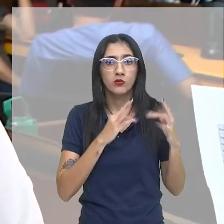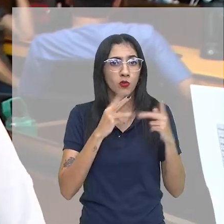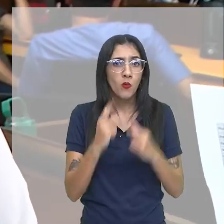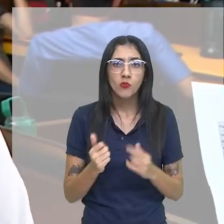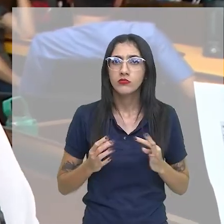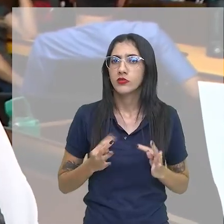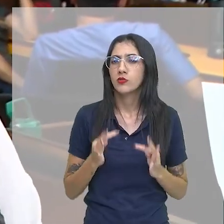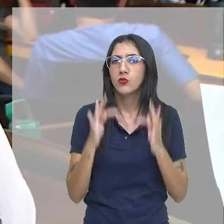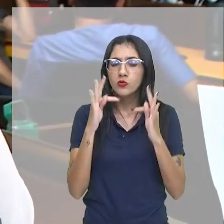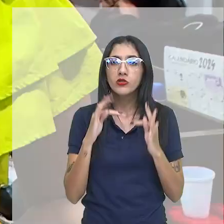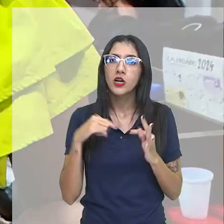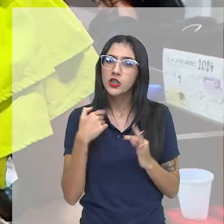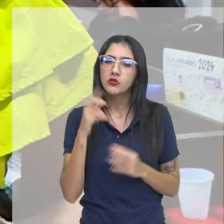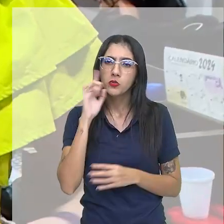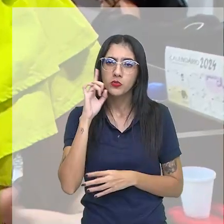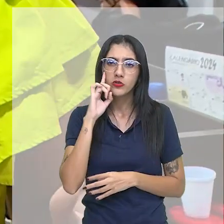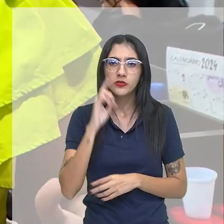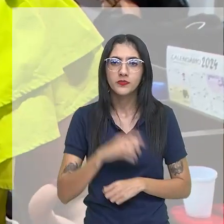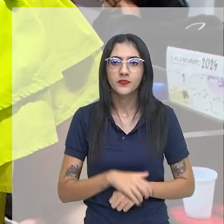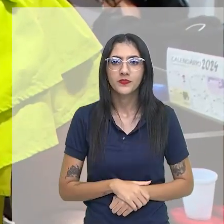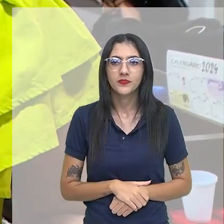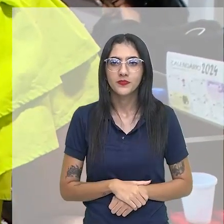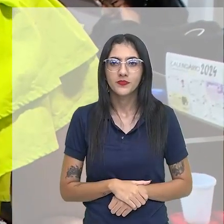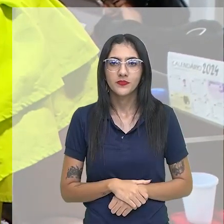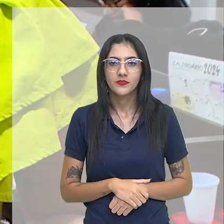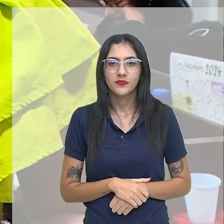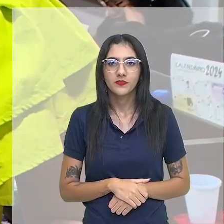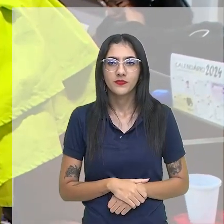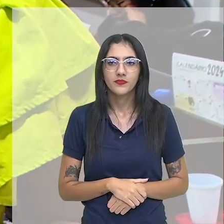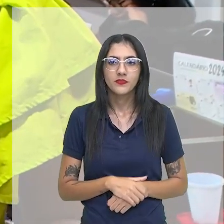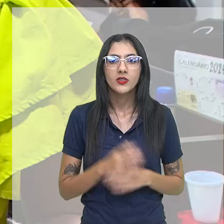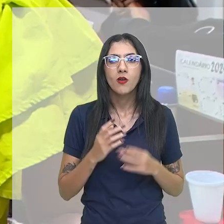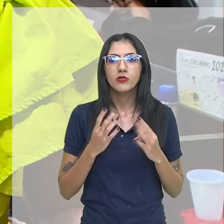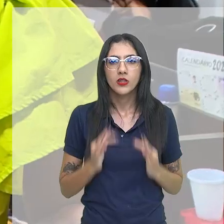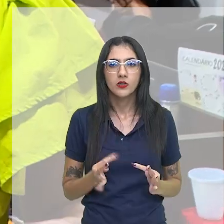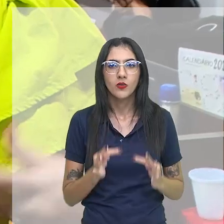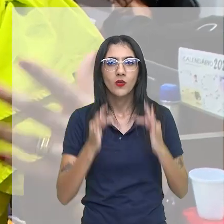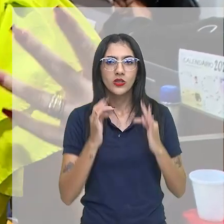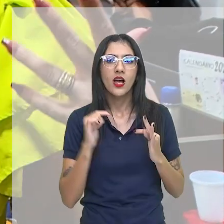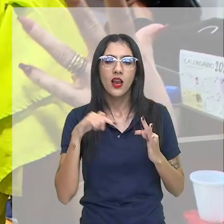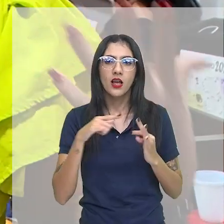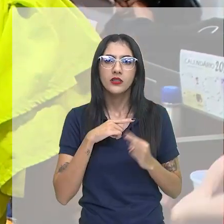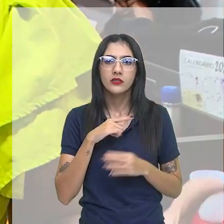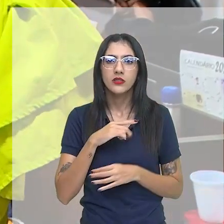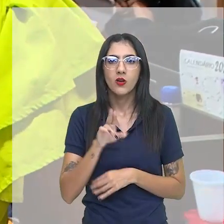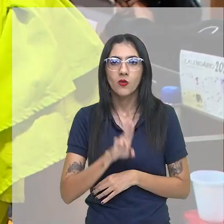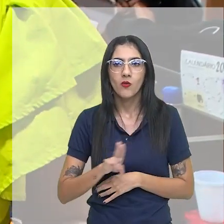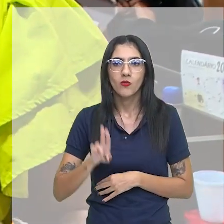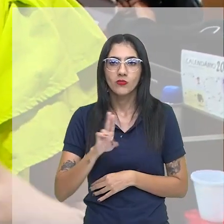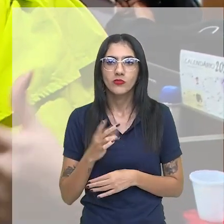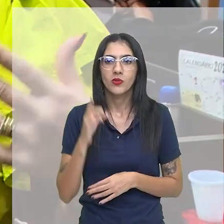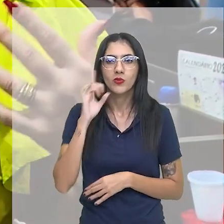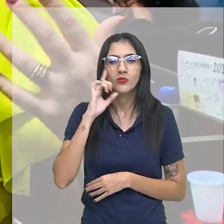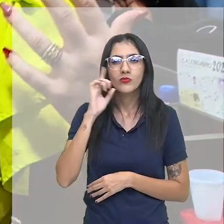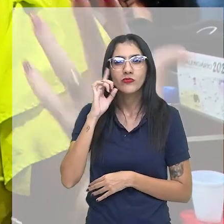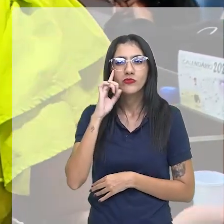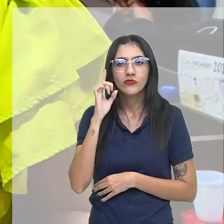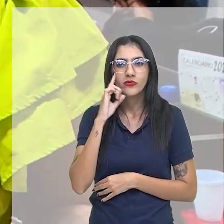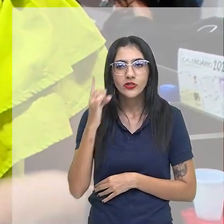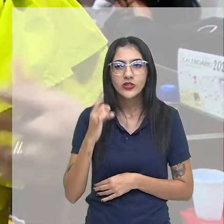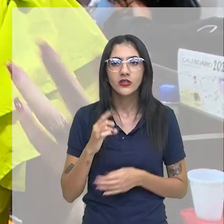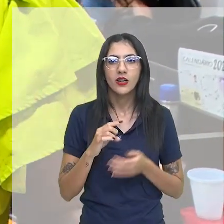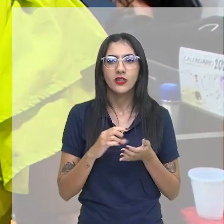está diariamente utilizando. A tecnologia ela já é uma constante no nosso cotidiano, né? O uso de aparelhos celulares, o uso